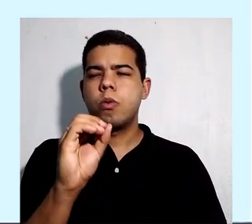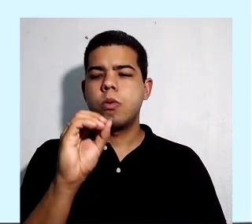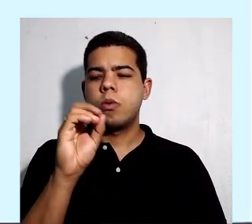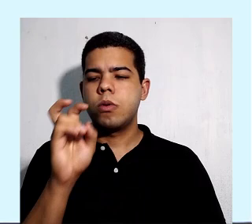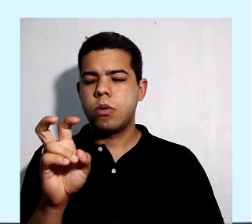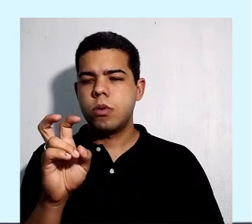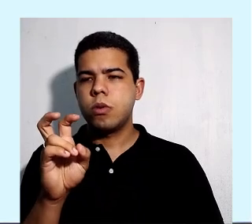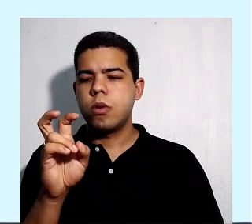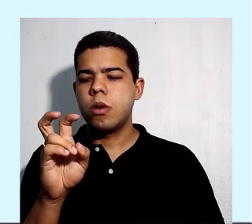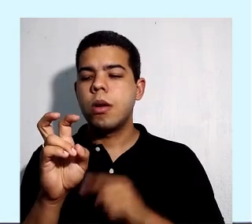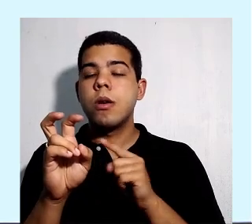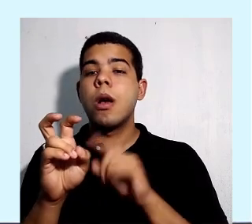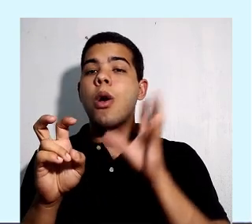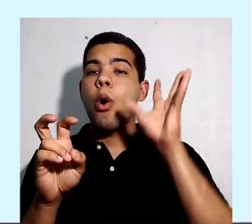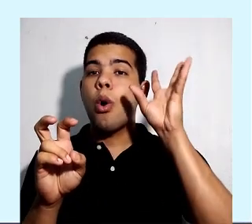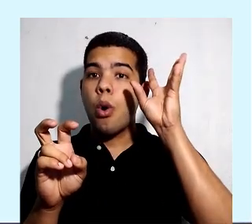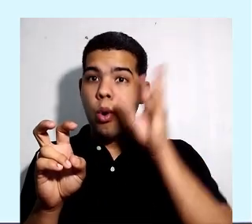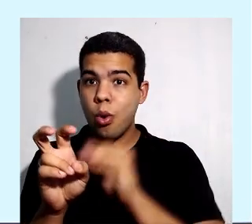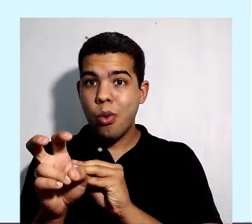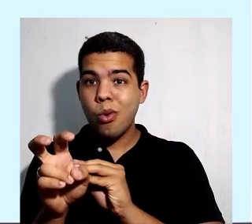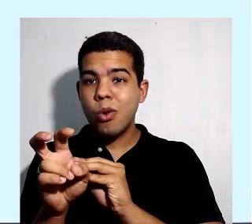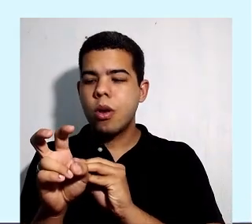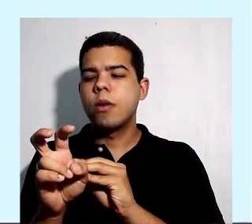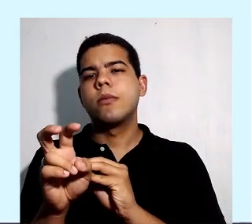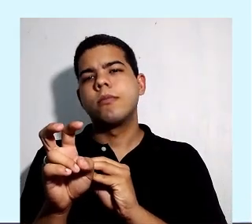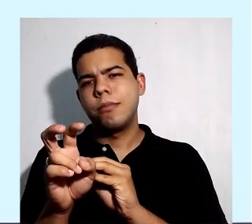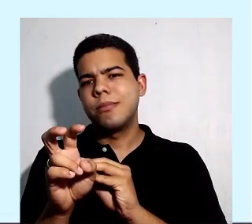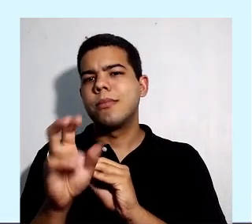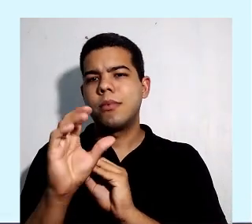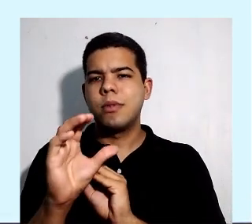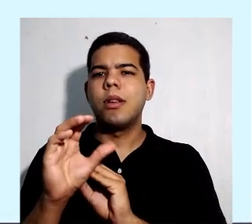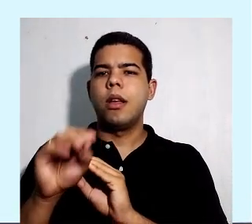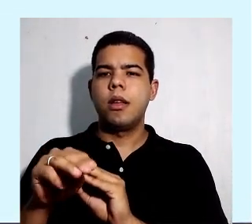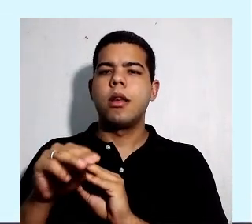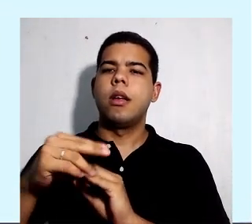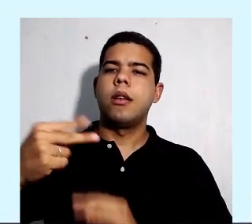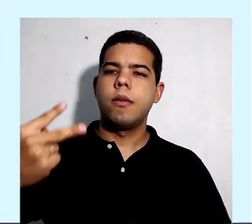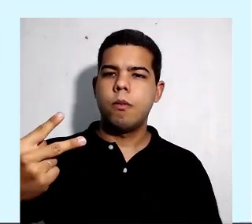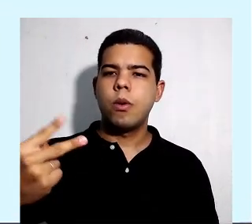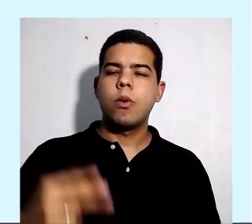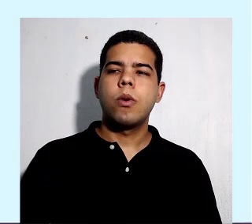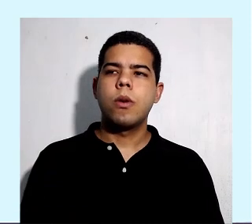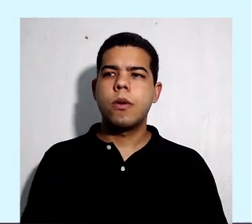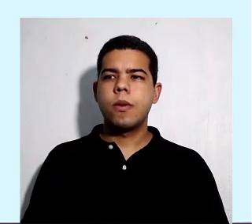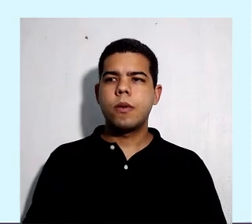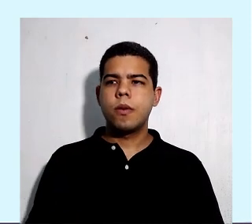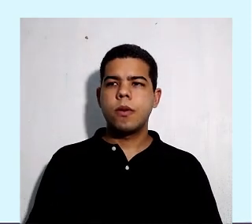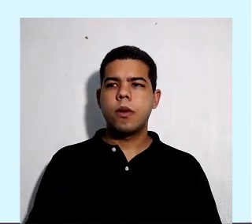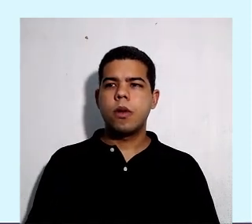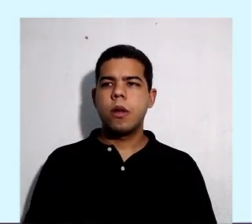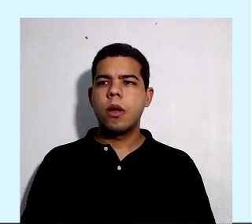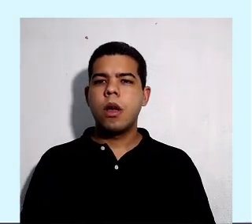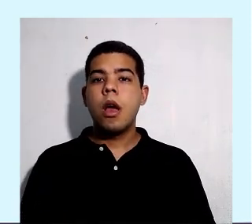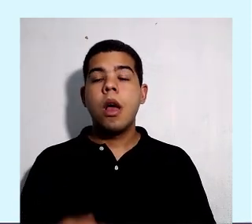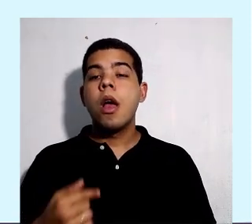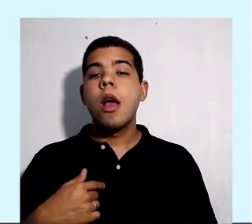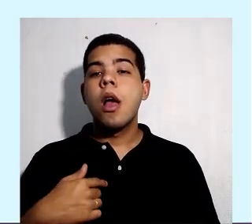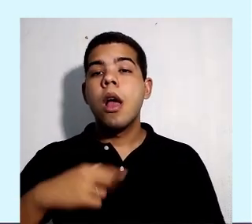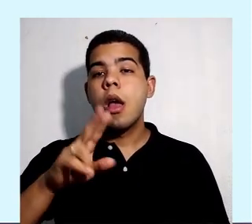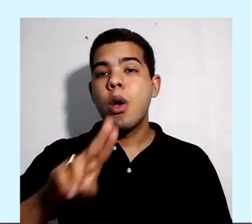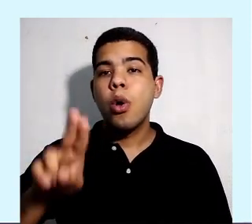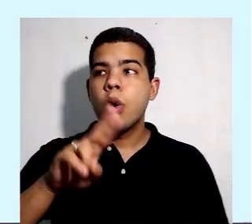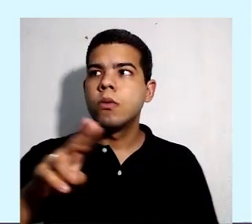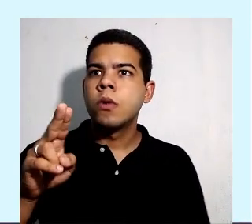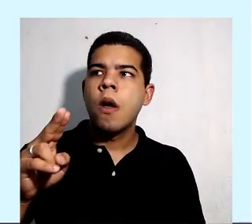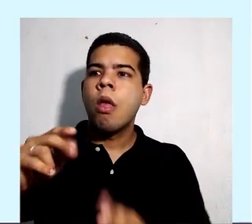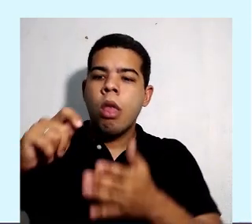105 quadradinhos, então eu encontro o quê? 105 centímetros quadrados de área. Veja que não precisamos